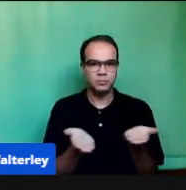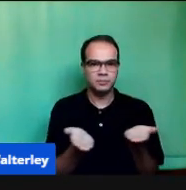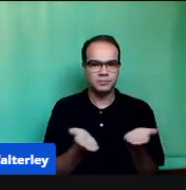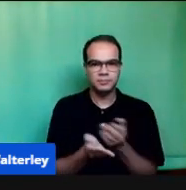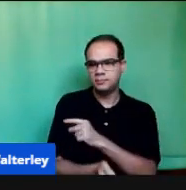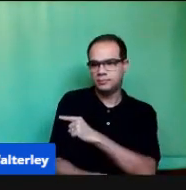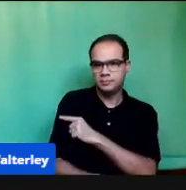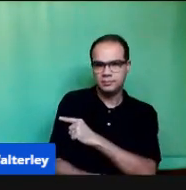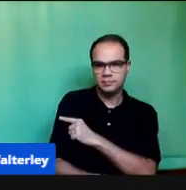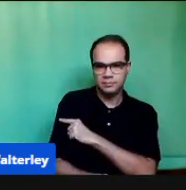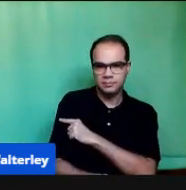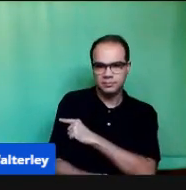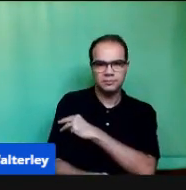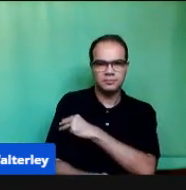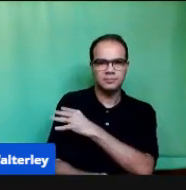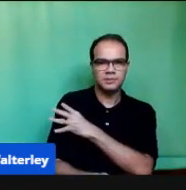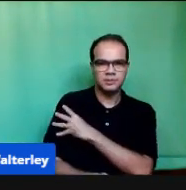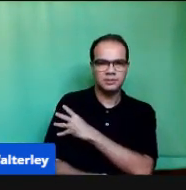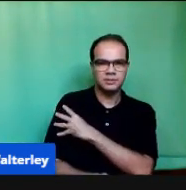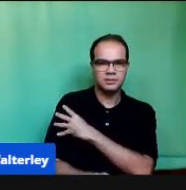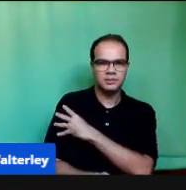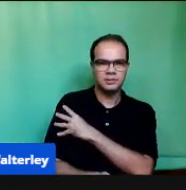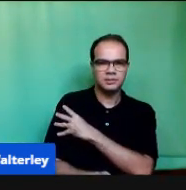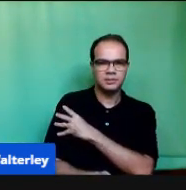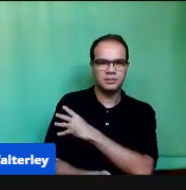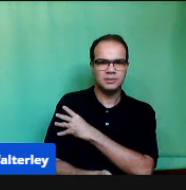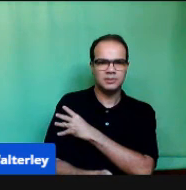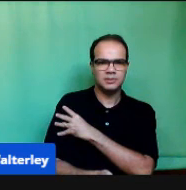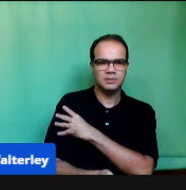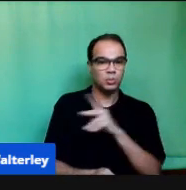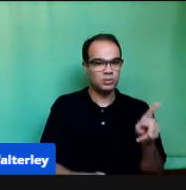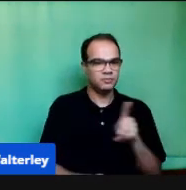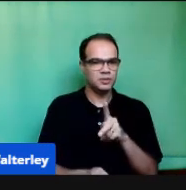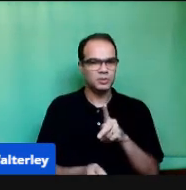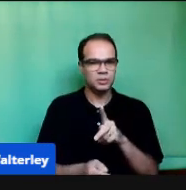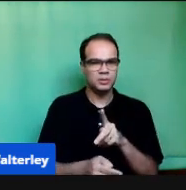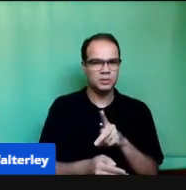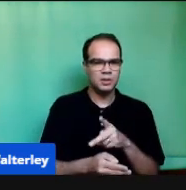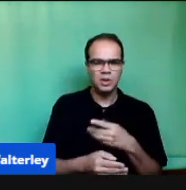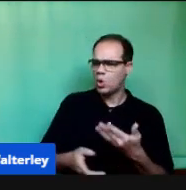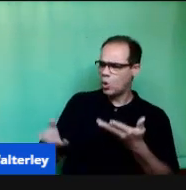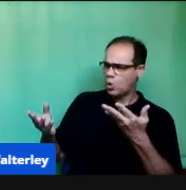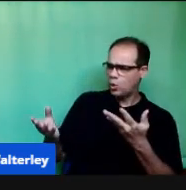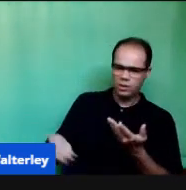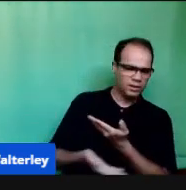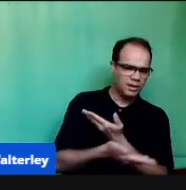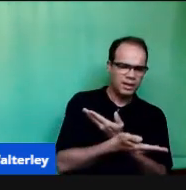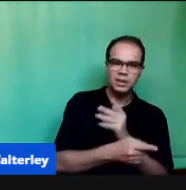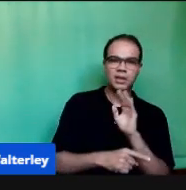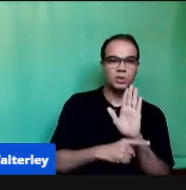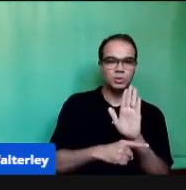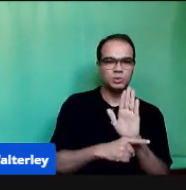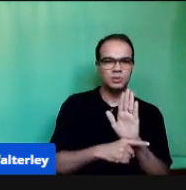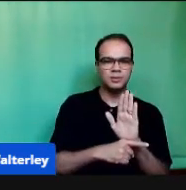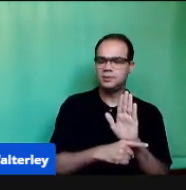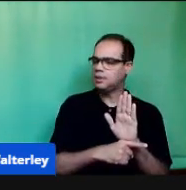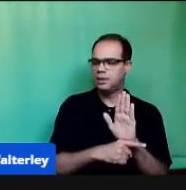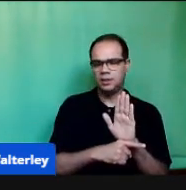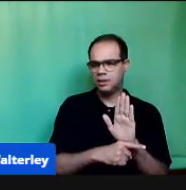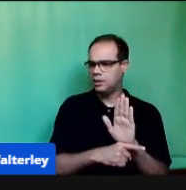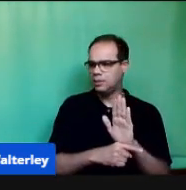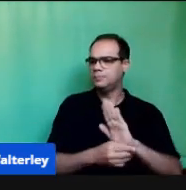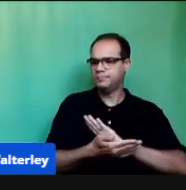fundamental e médio, eu tive poucas intervenções dos meus professores e professoras em relação ao preconceito,